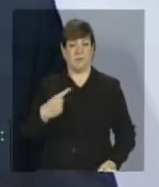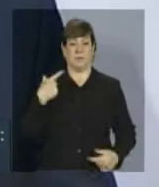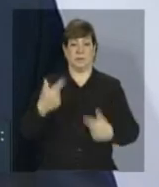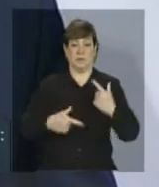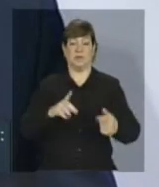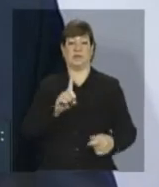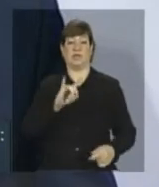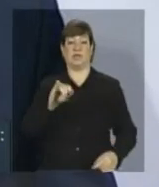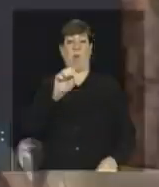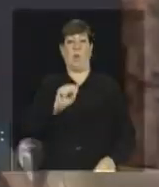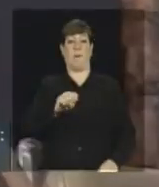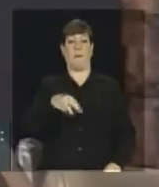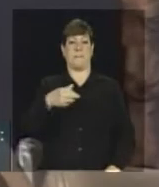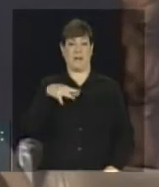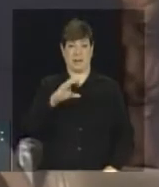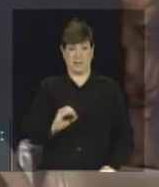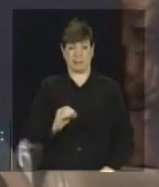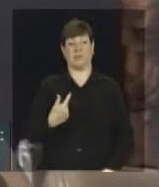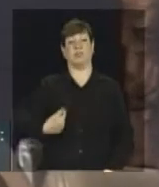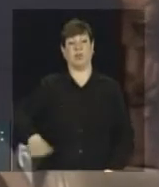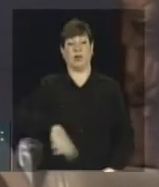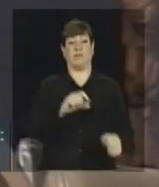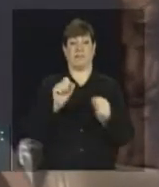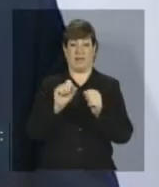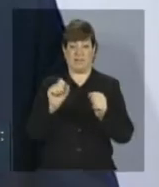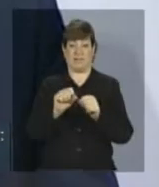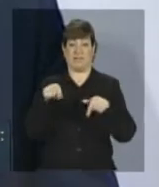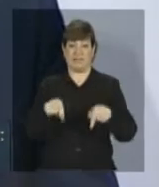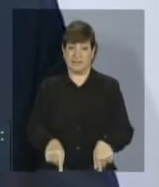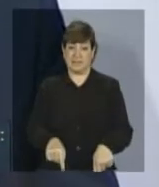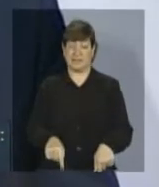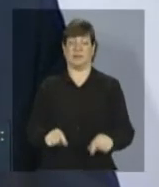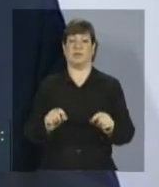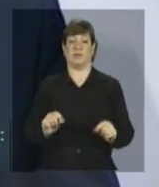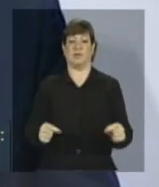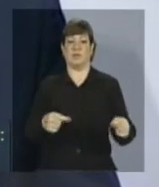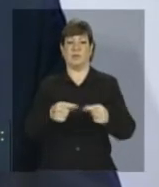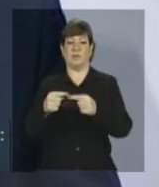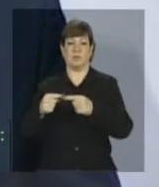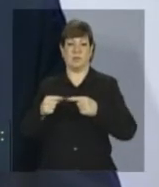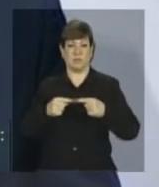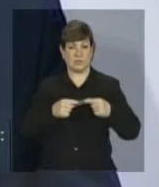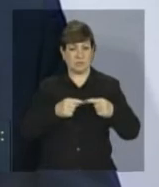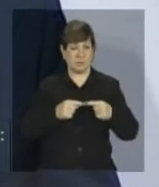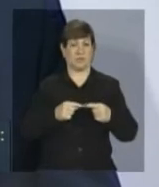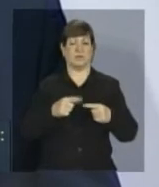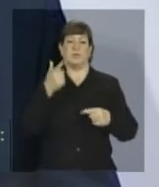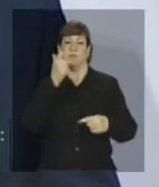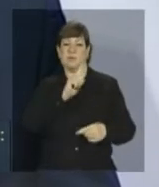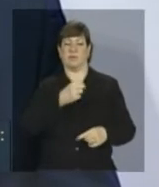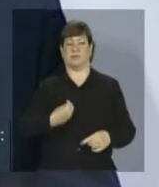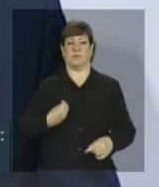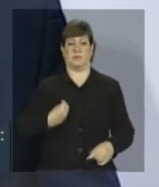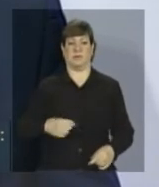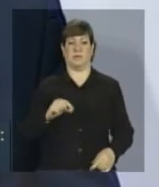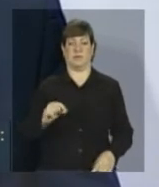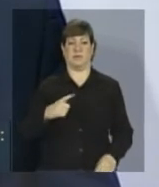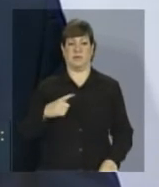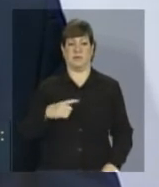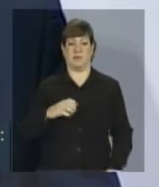ao dia 8 de março. E fazemos isso num contexto de realização da CSW,